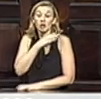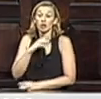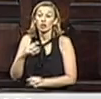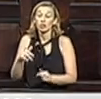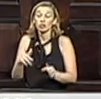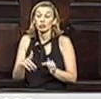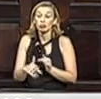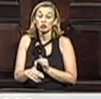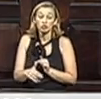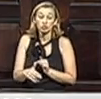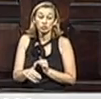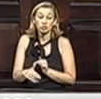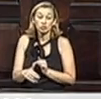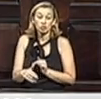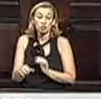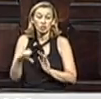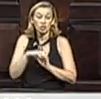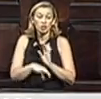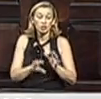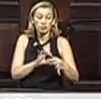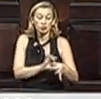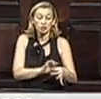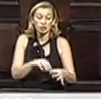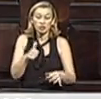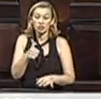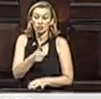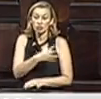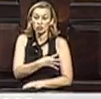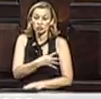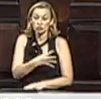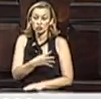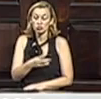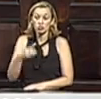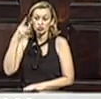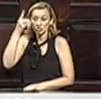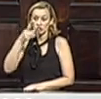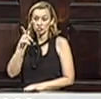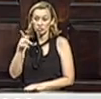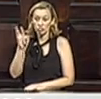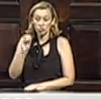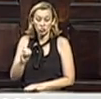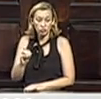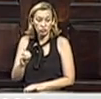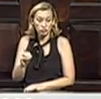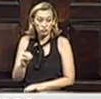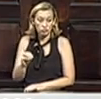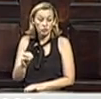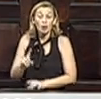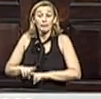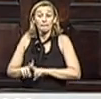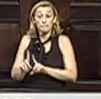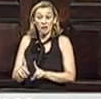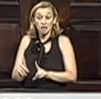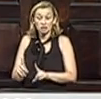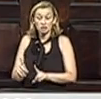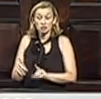pela emenda 14 do deputado Paulo Ramos. Mas a emenda